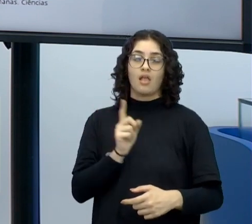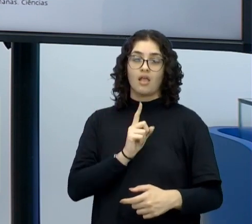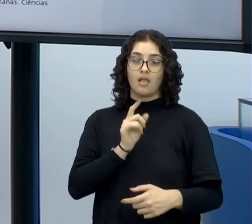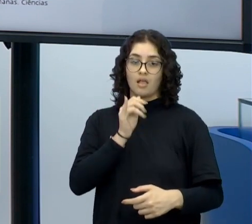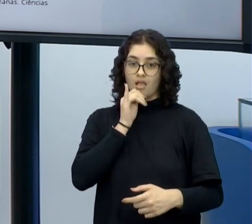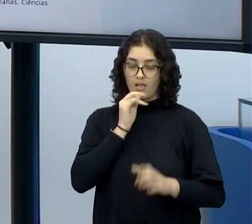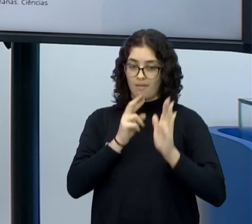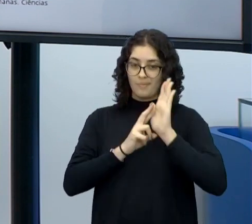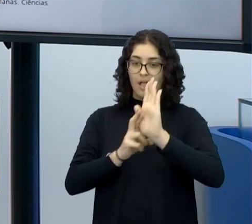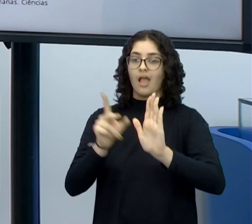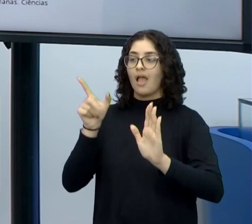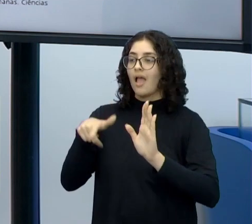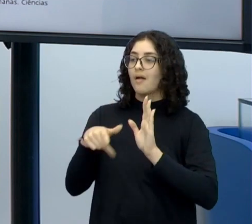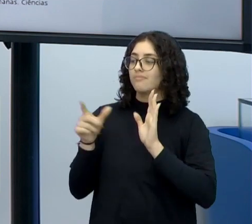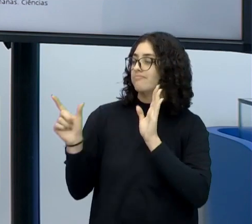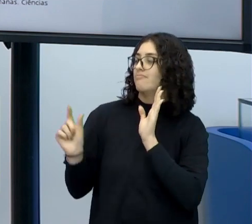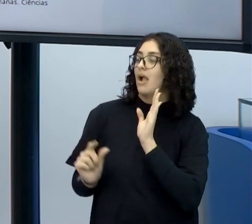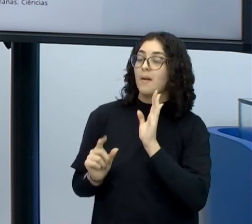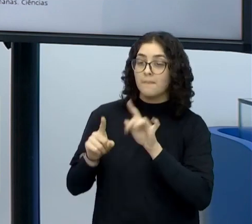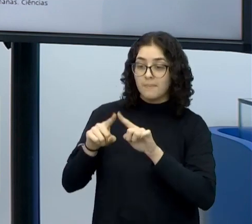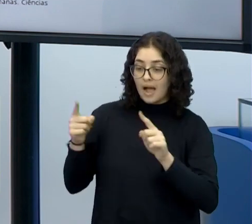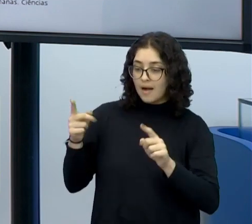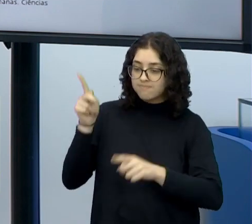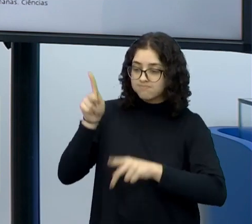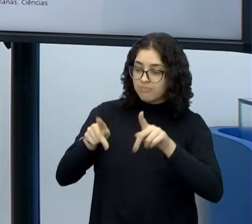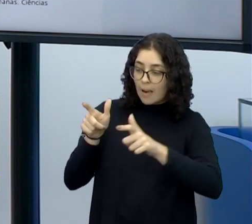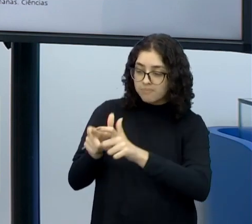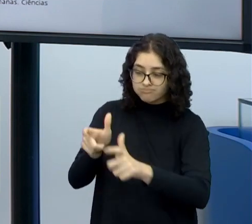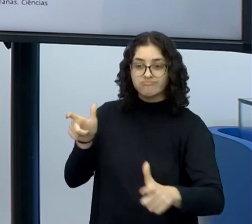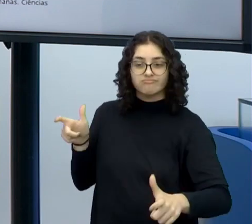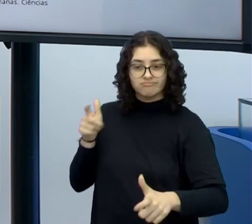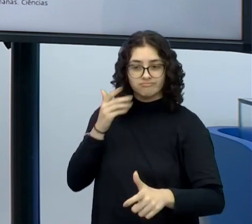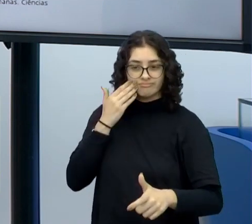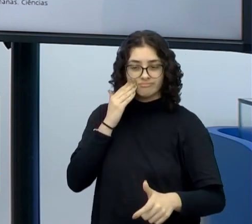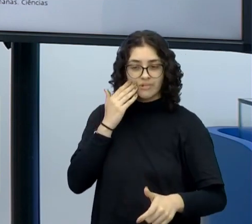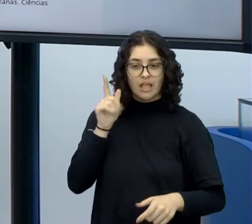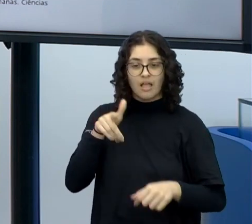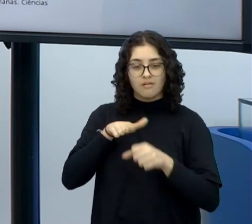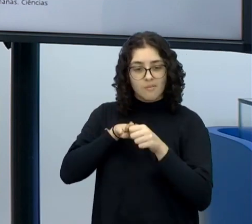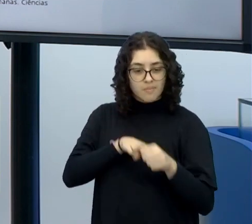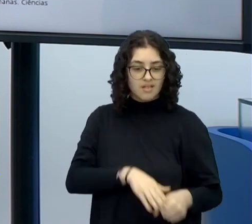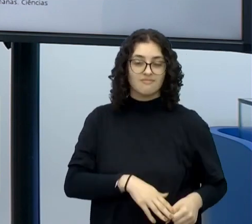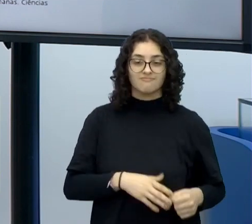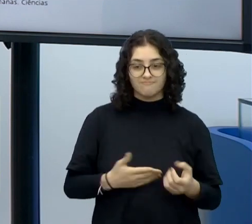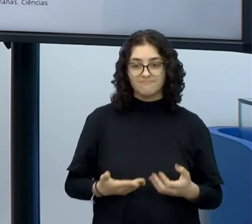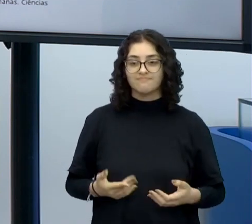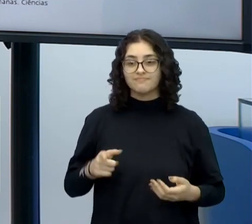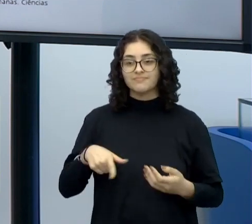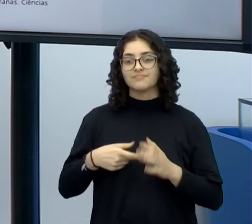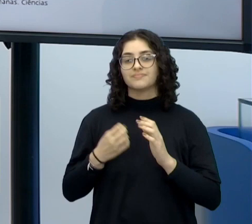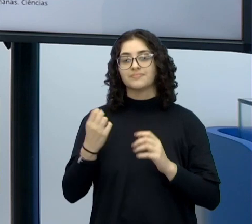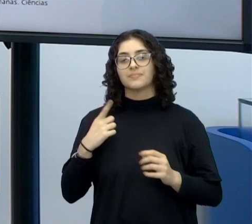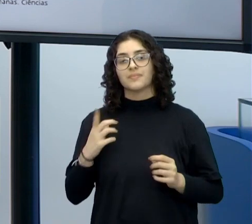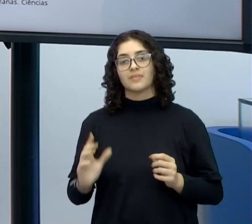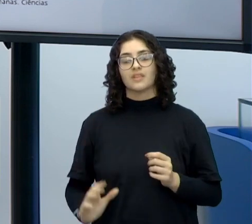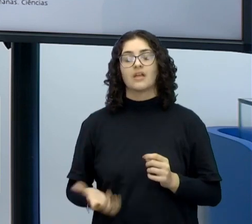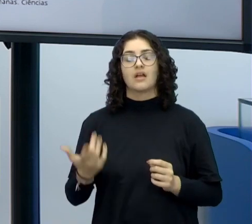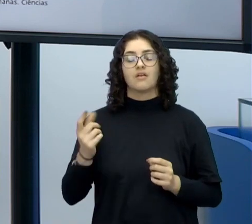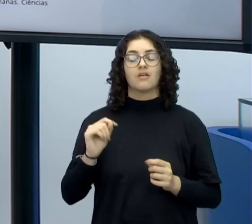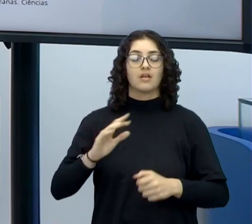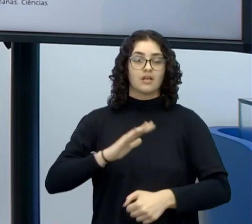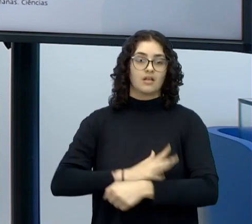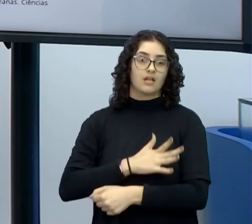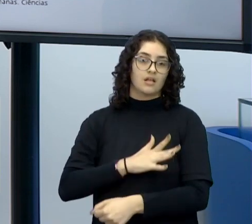a representatividade em alguns órgãos específicos. Aí entra aquelas situações que nós já mencionamos, a questão do